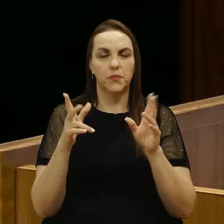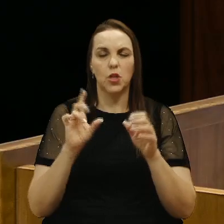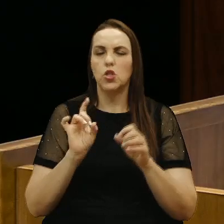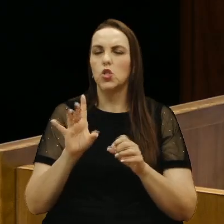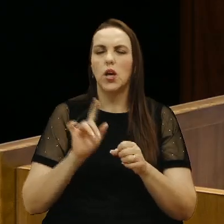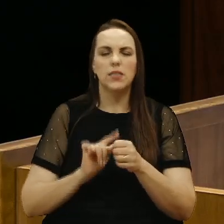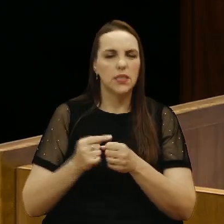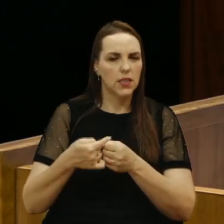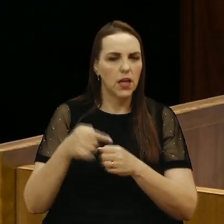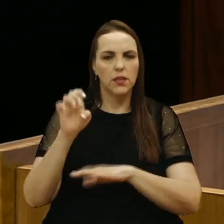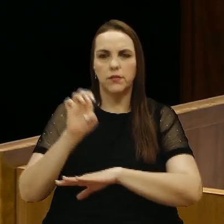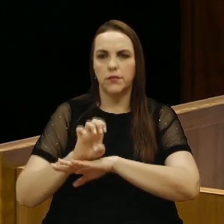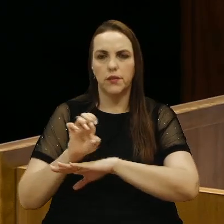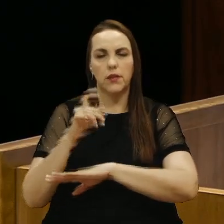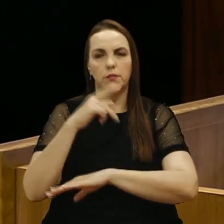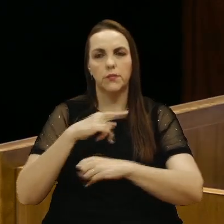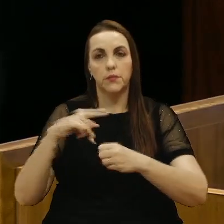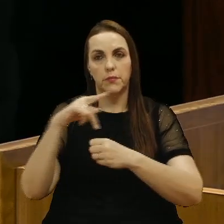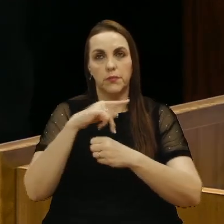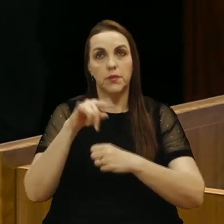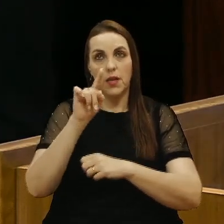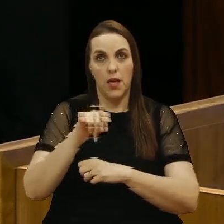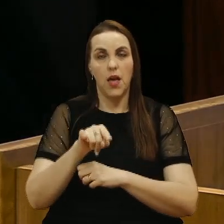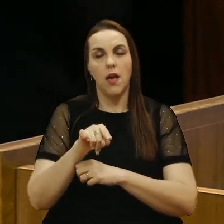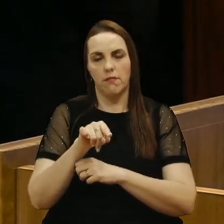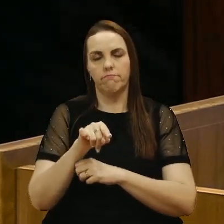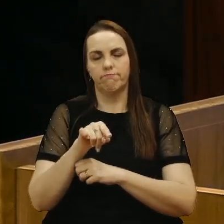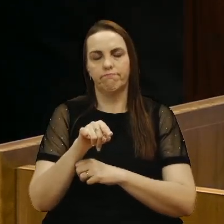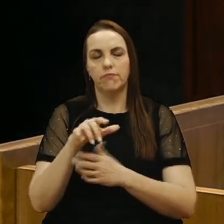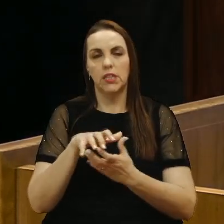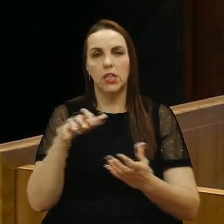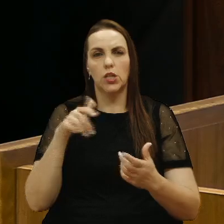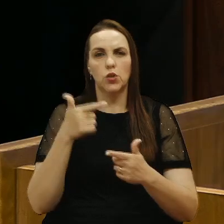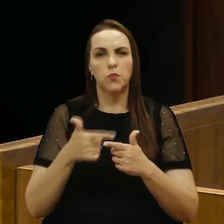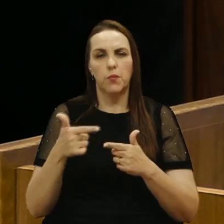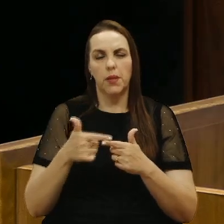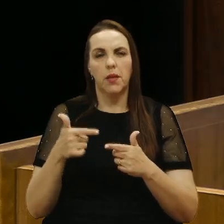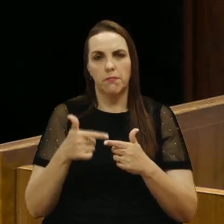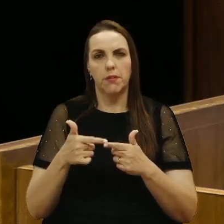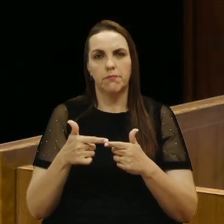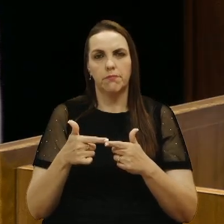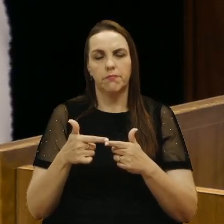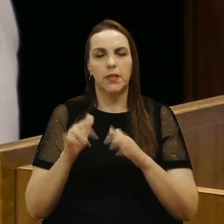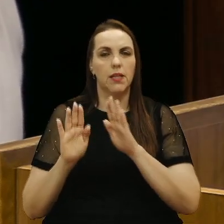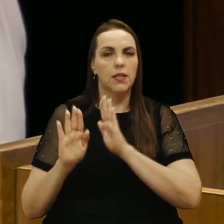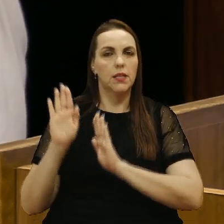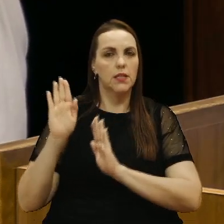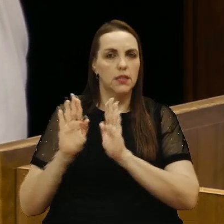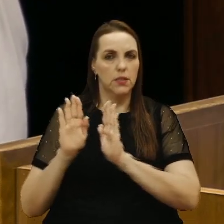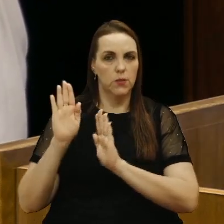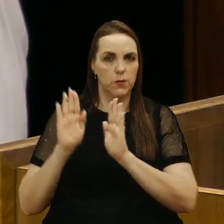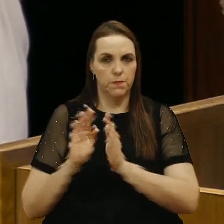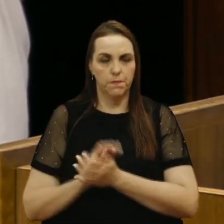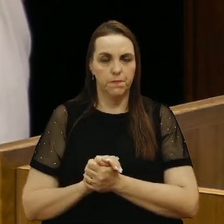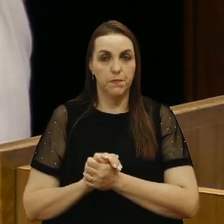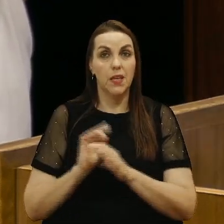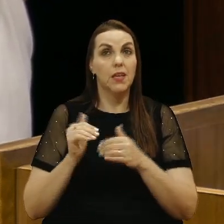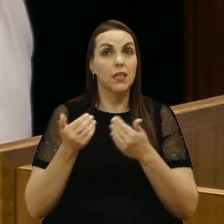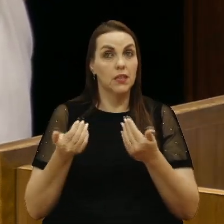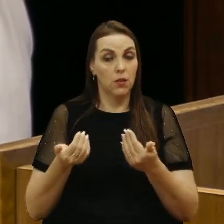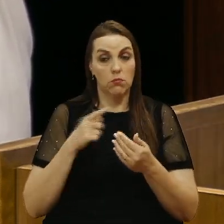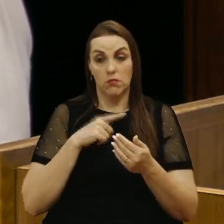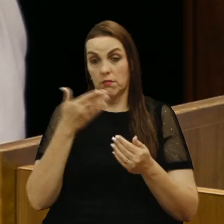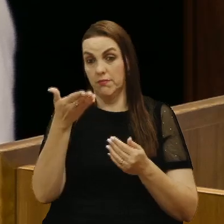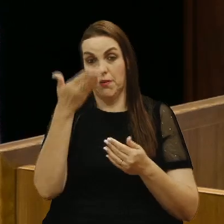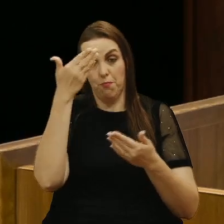nosso país enfrenta, que é o grande problema das licitações. E nós estamos tendo uma prova